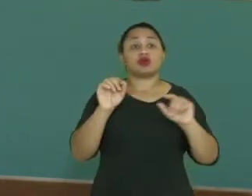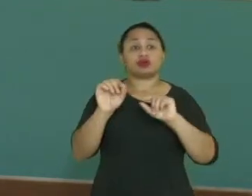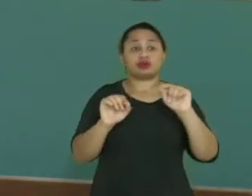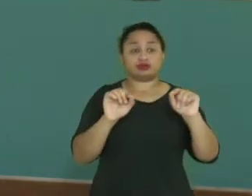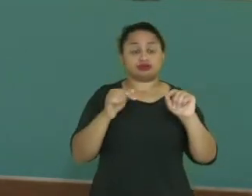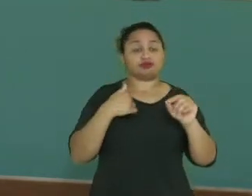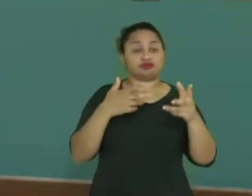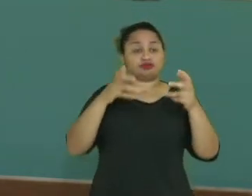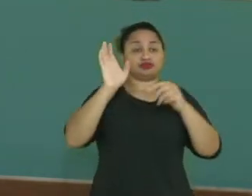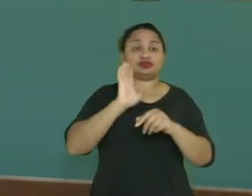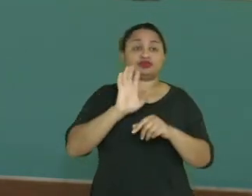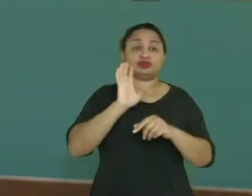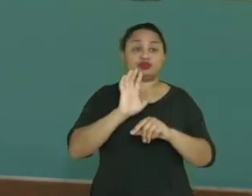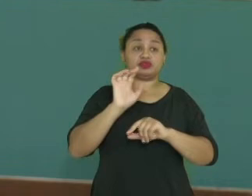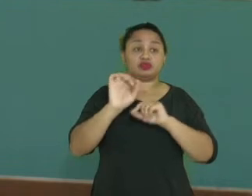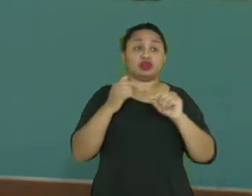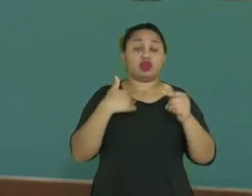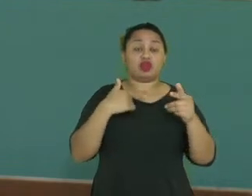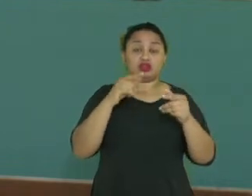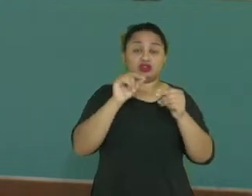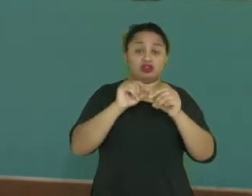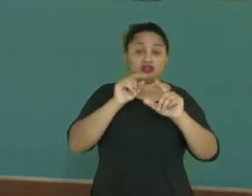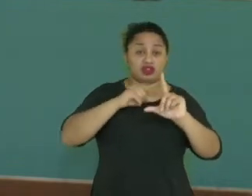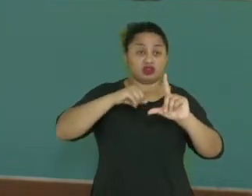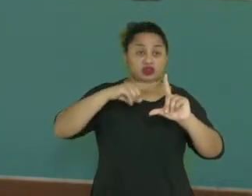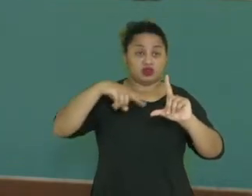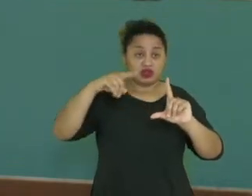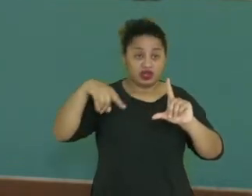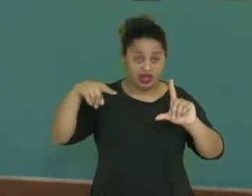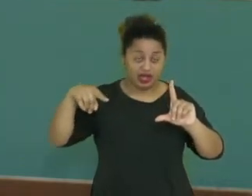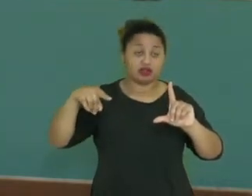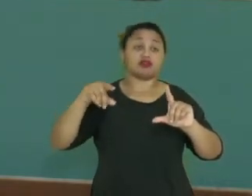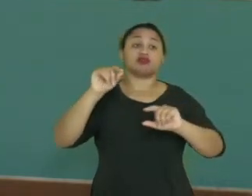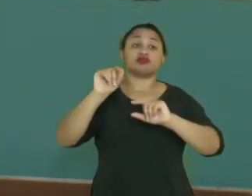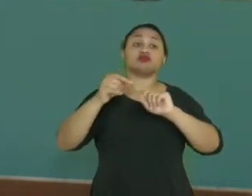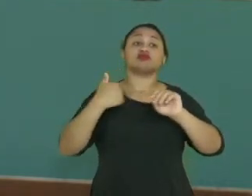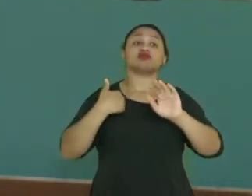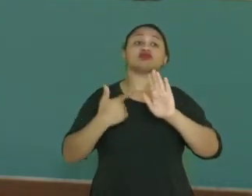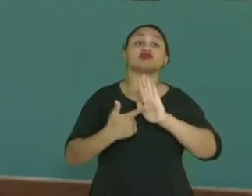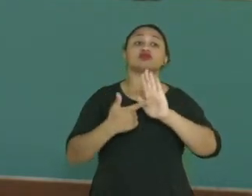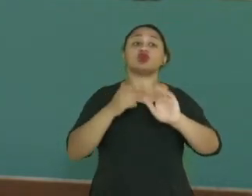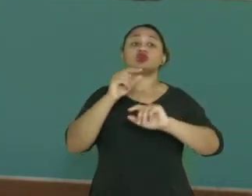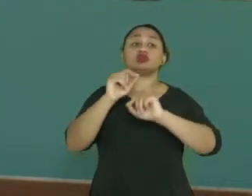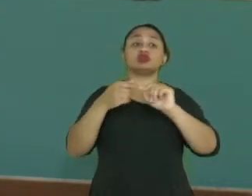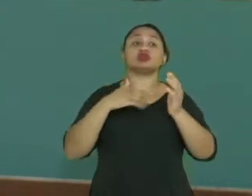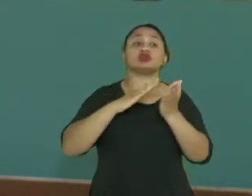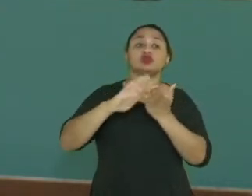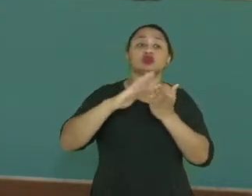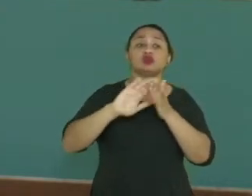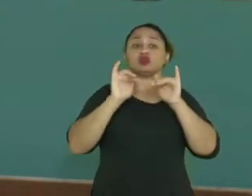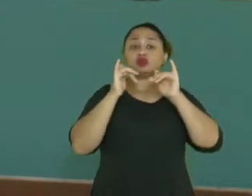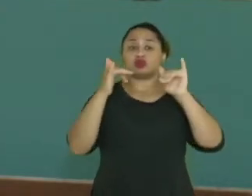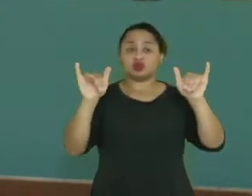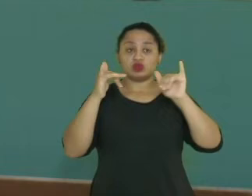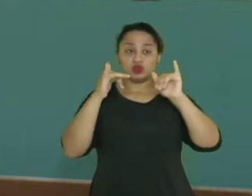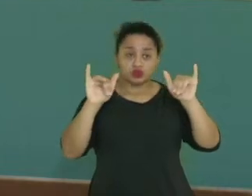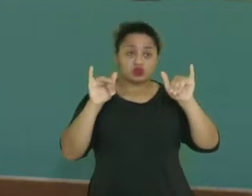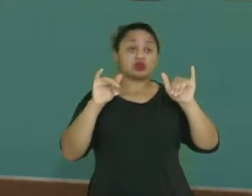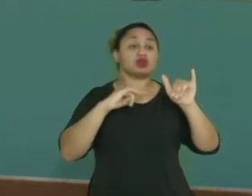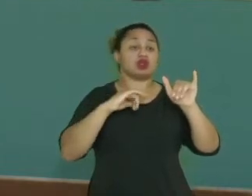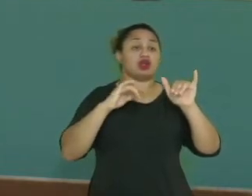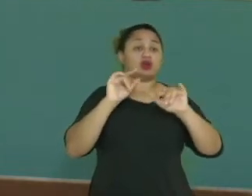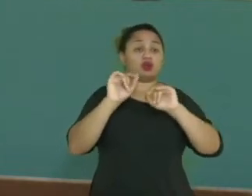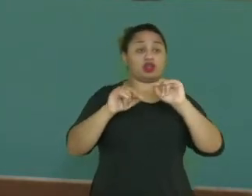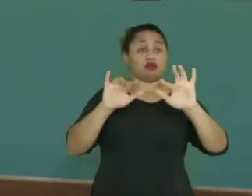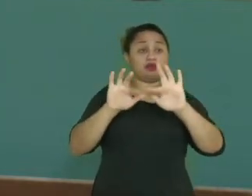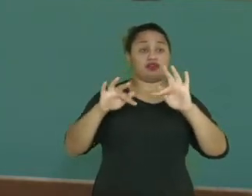só que bacana, né? Então, ó, construa o gráfico de segmentos que mostra ali o consumo de energia, né, elétrica